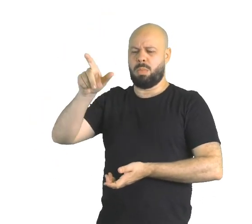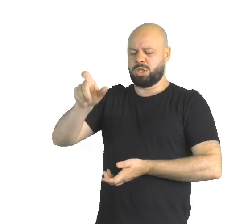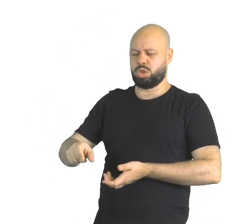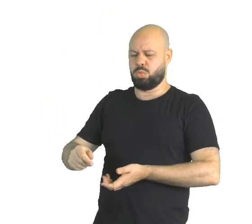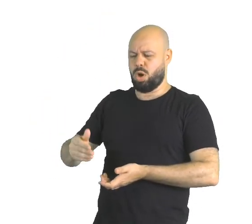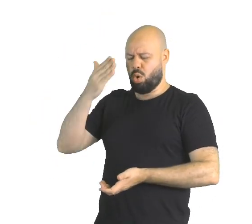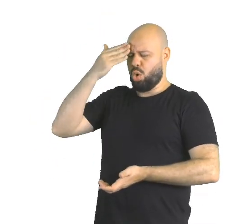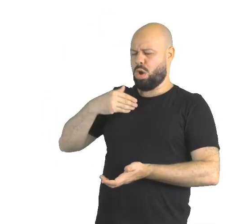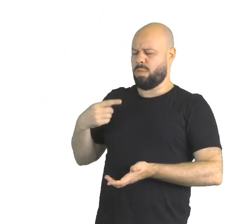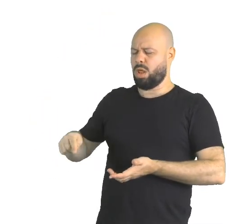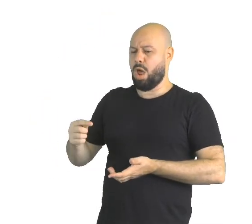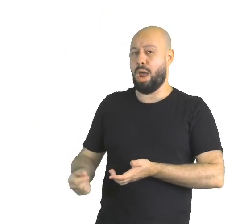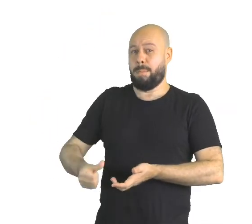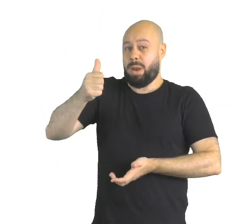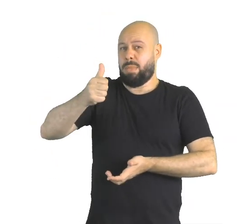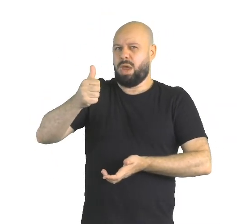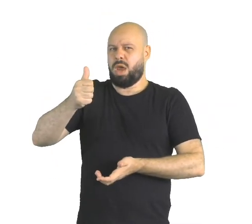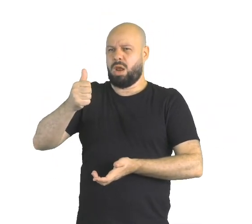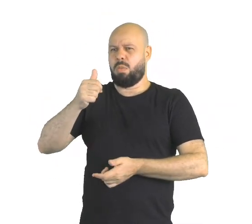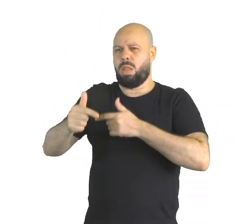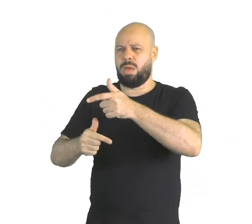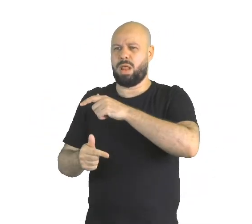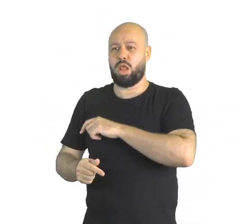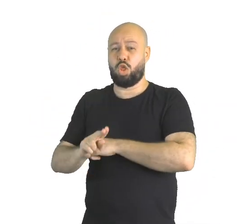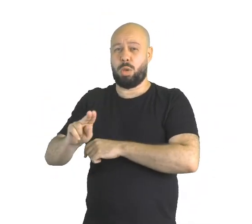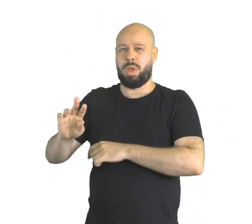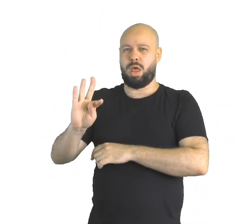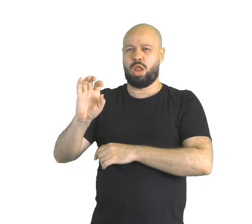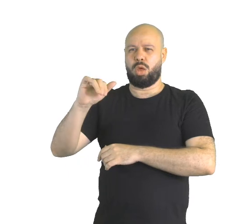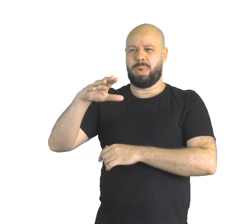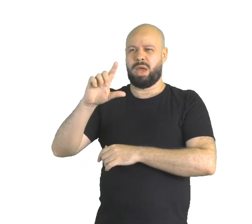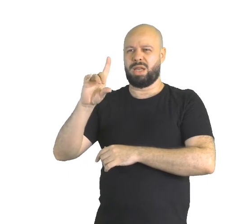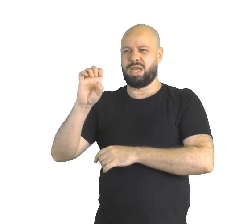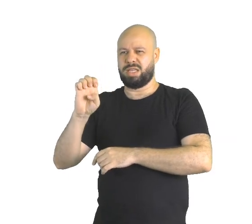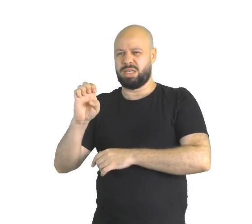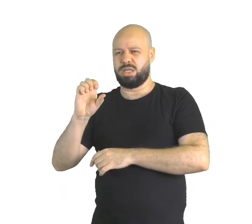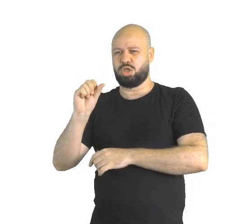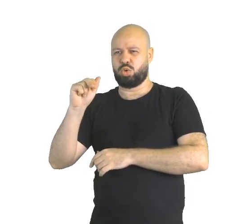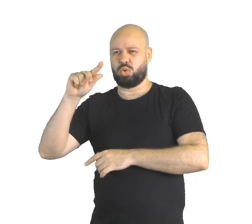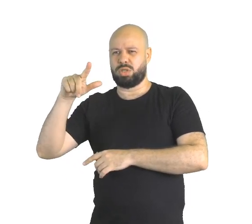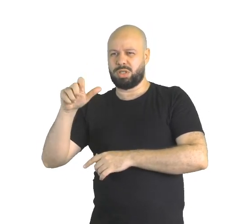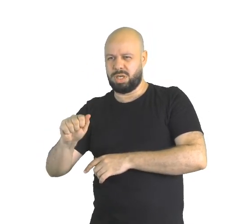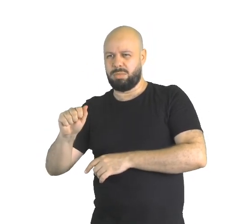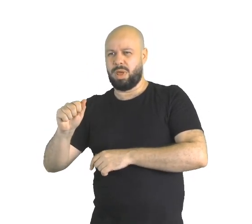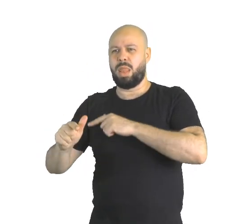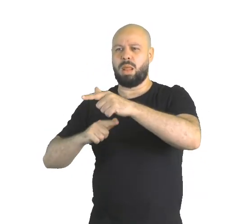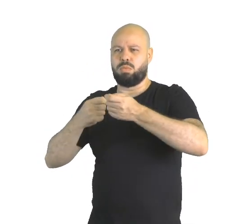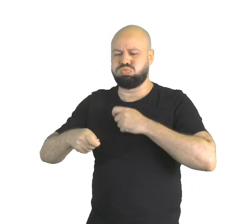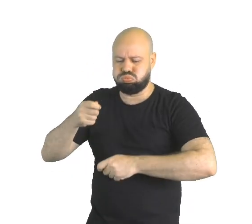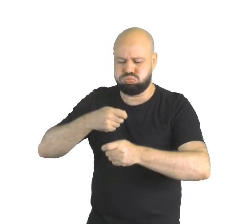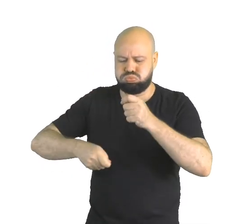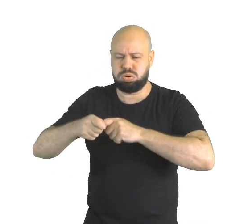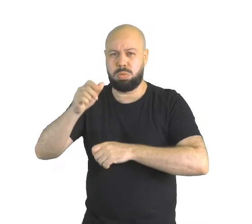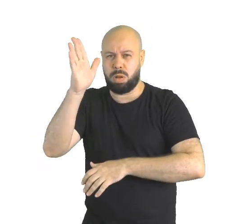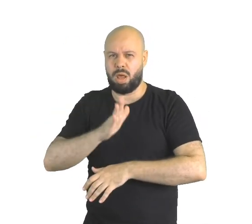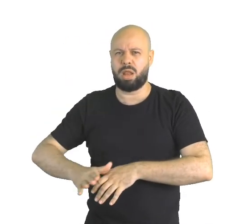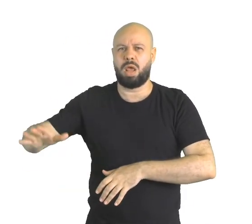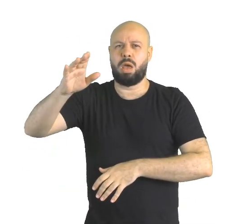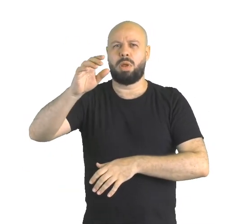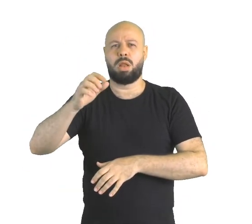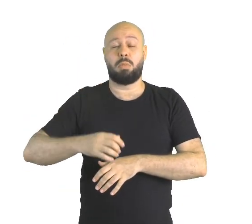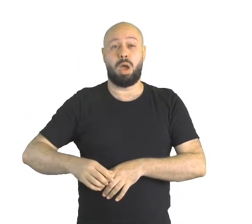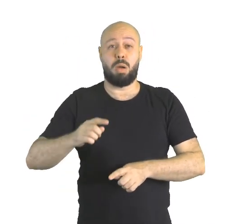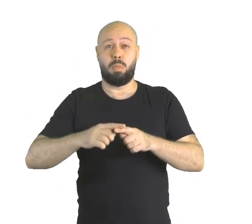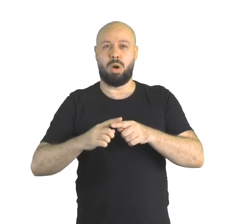primeiro governador-geral vai ser um cara chamado Tomé de Souza. Então, o Tomé de Souza ele ia ajudar a administrar o Brasil para o rei de